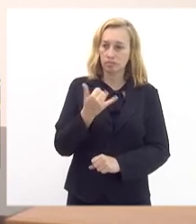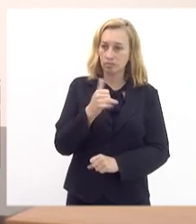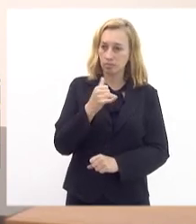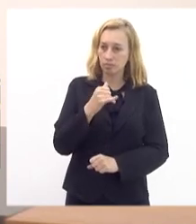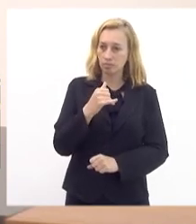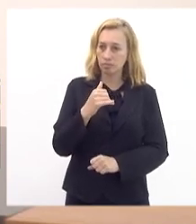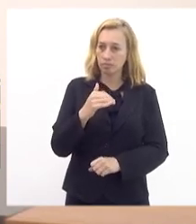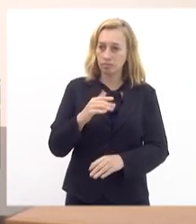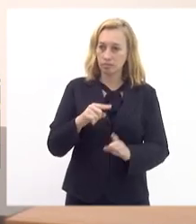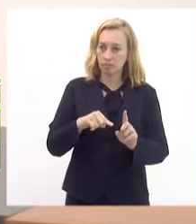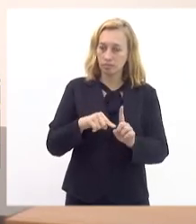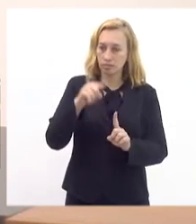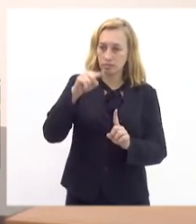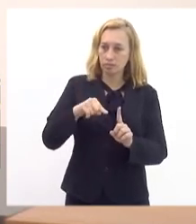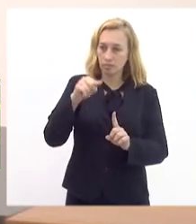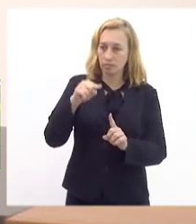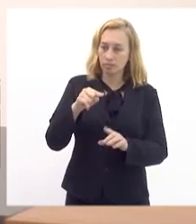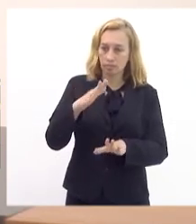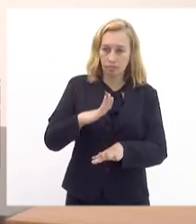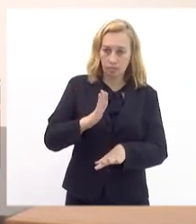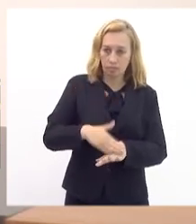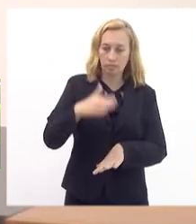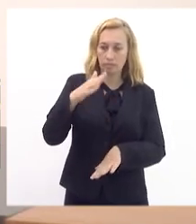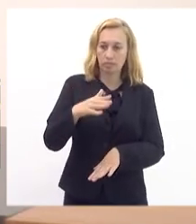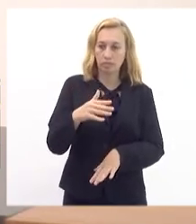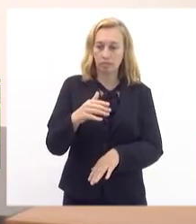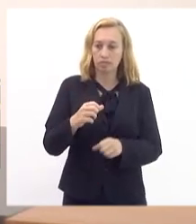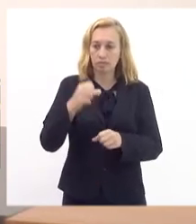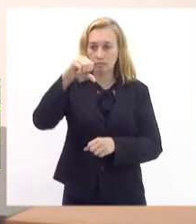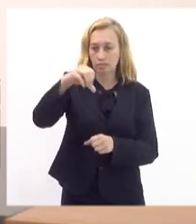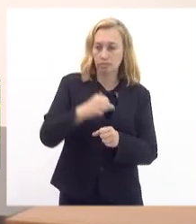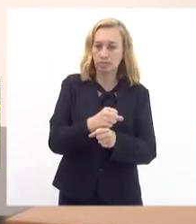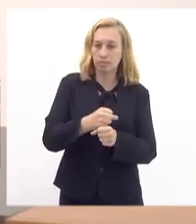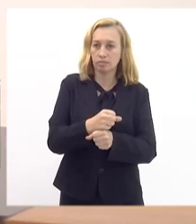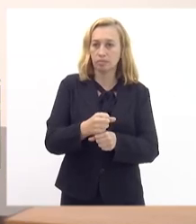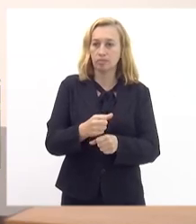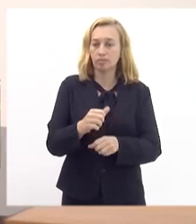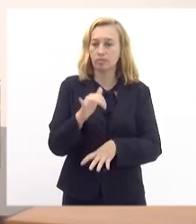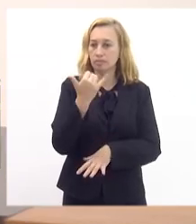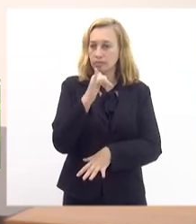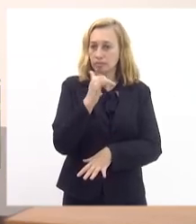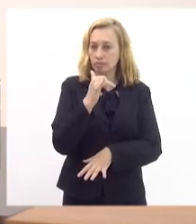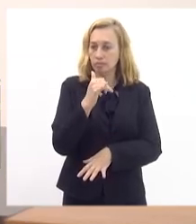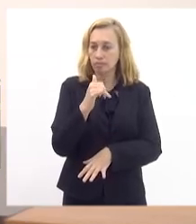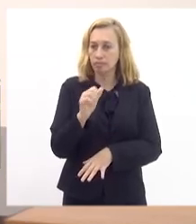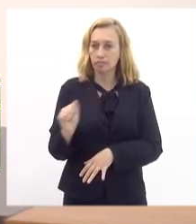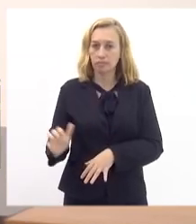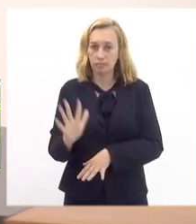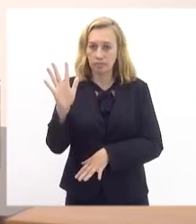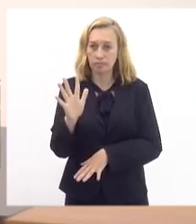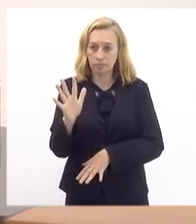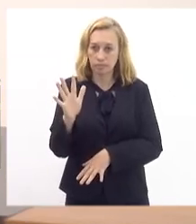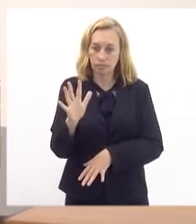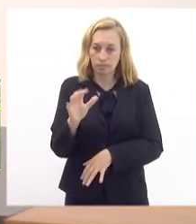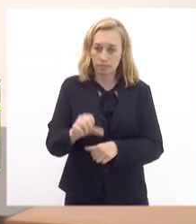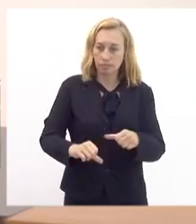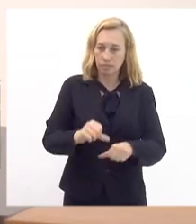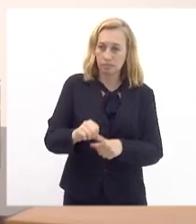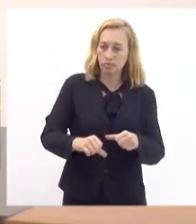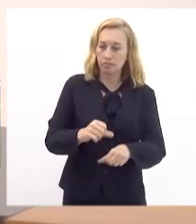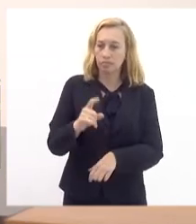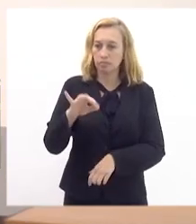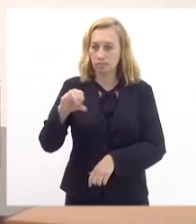seu maior nível em nove anos Desta forma a energia cara gerada por